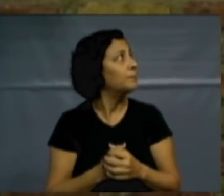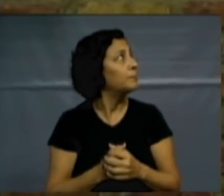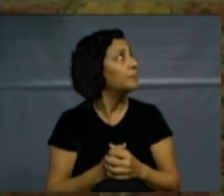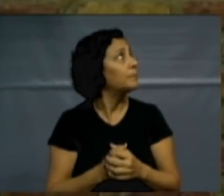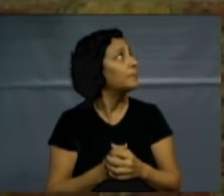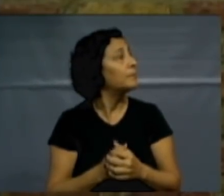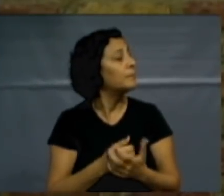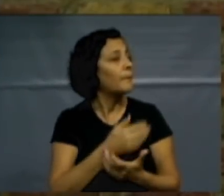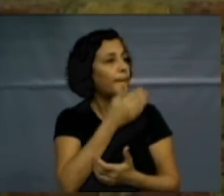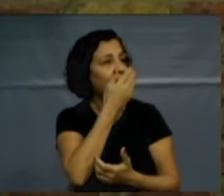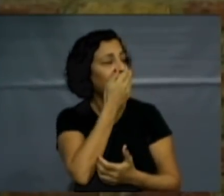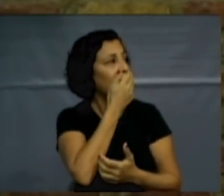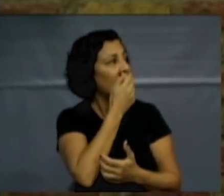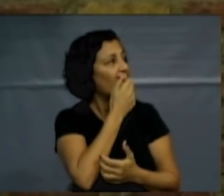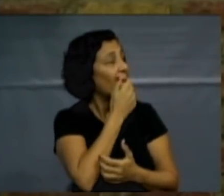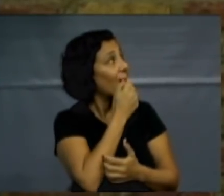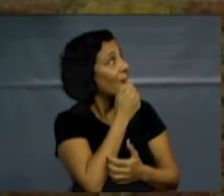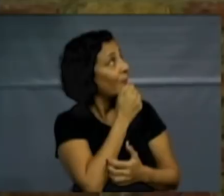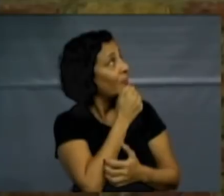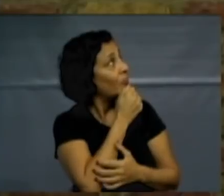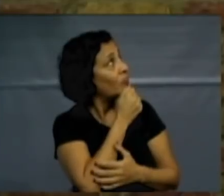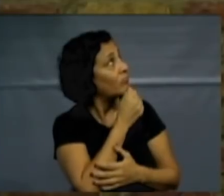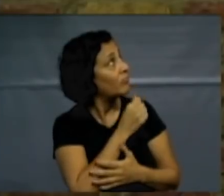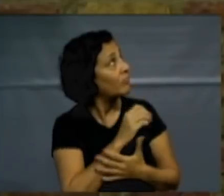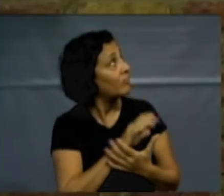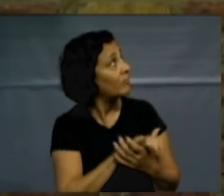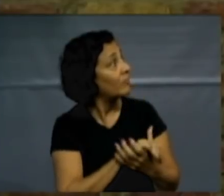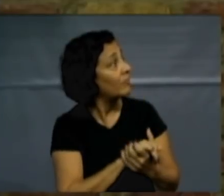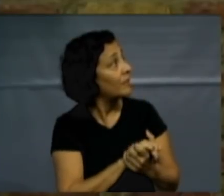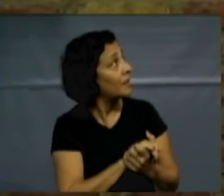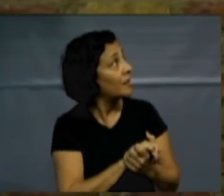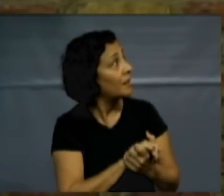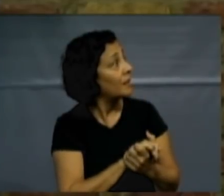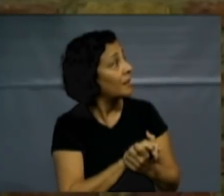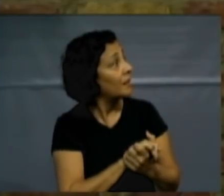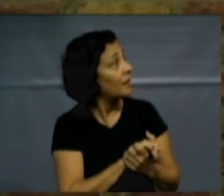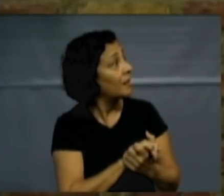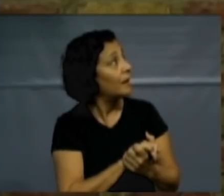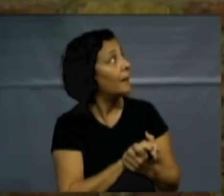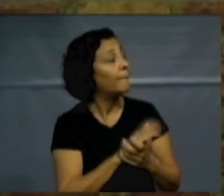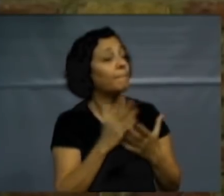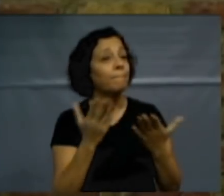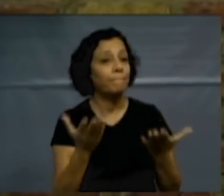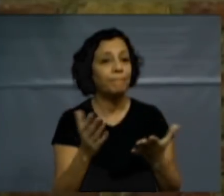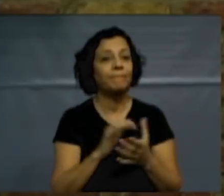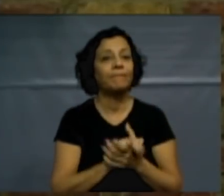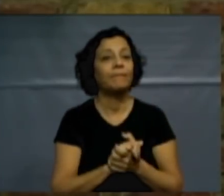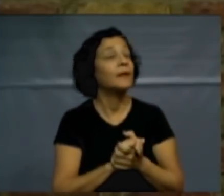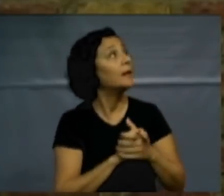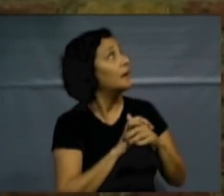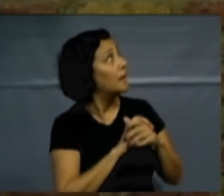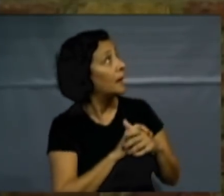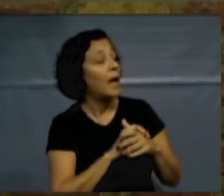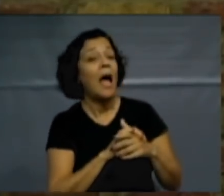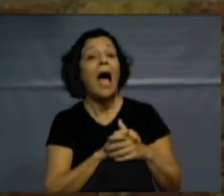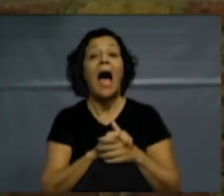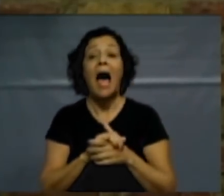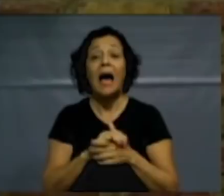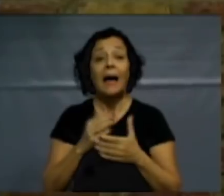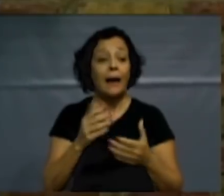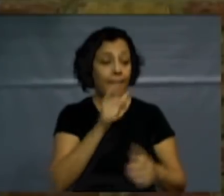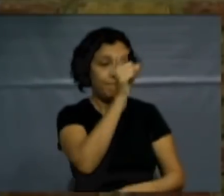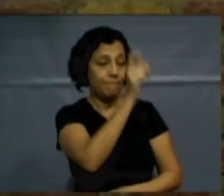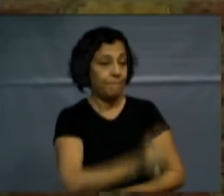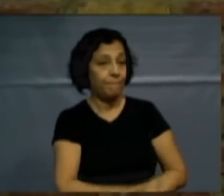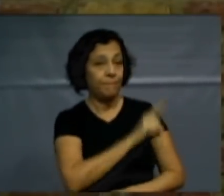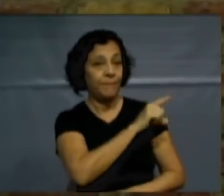Ok. Deixa eu voltar aqui que travou o computador. Isso. Bom, a relação de Paulo com Emmanuel,